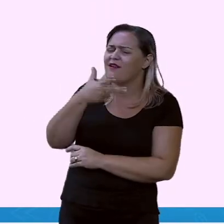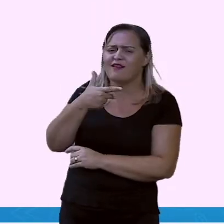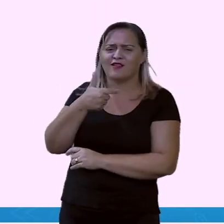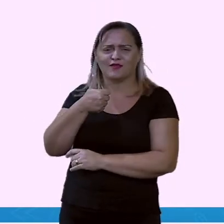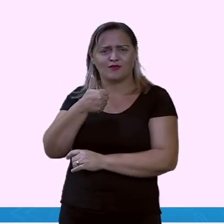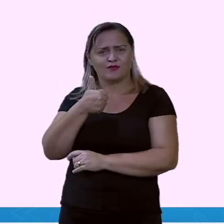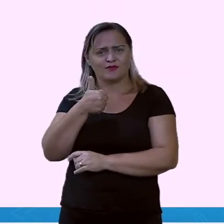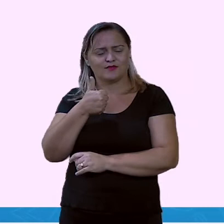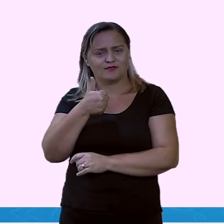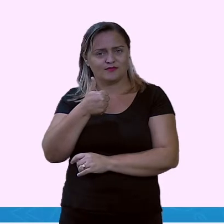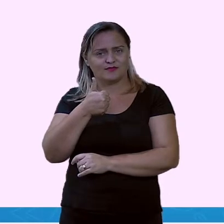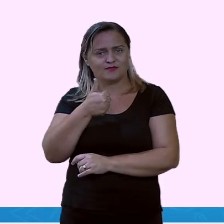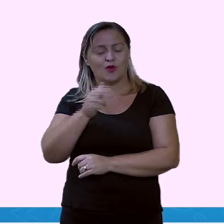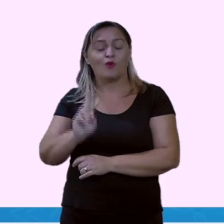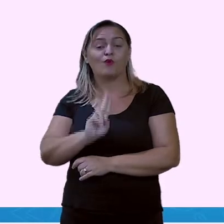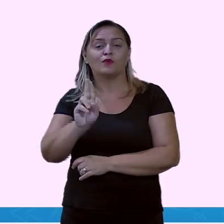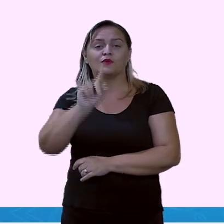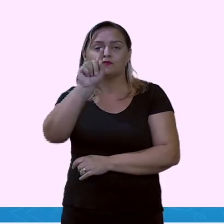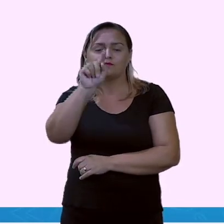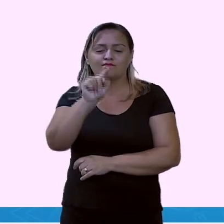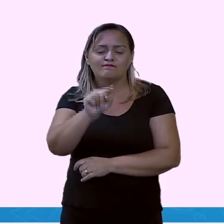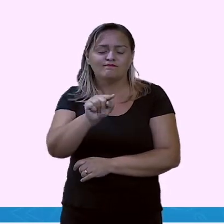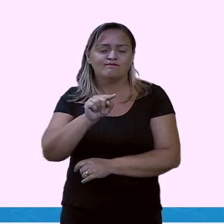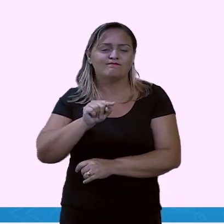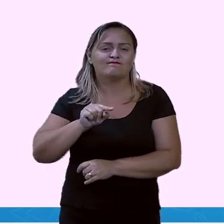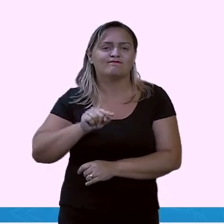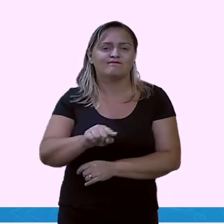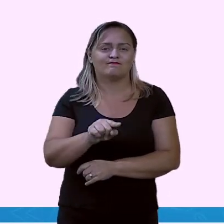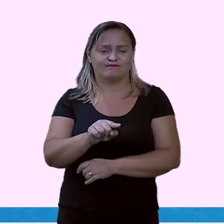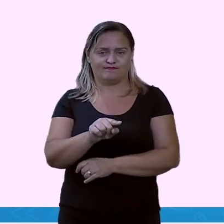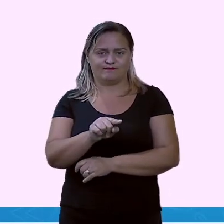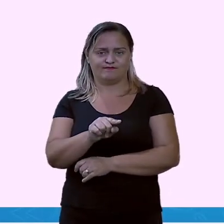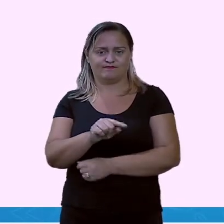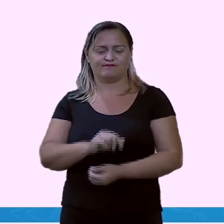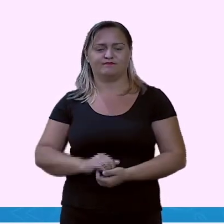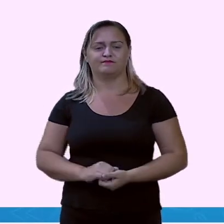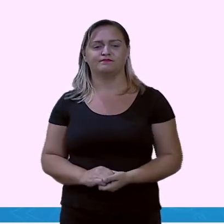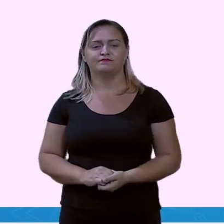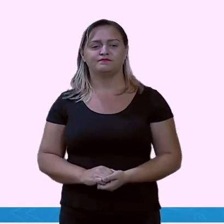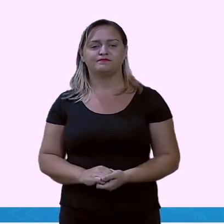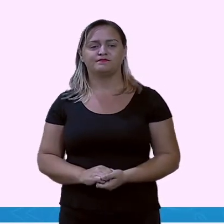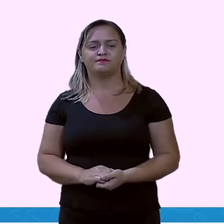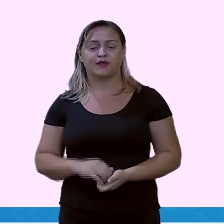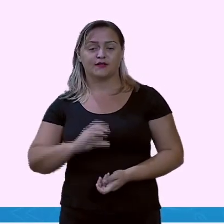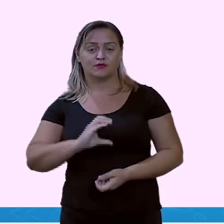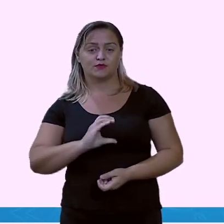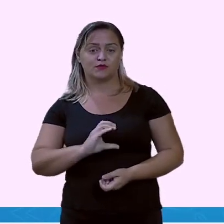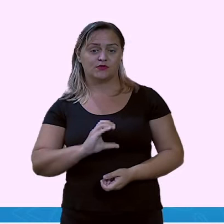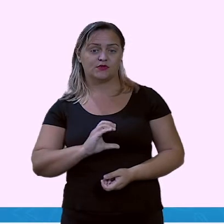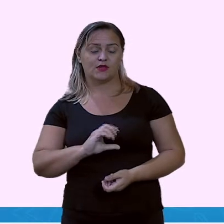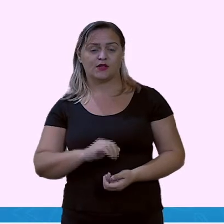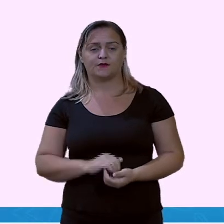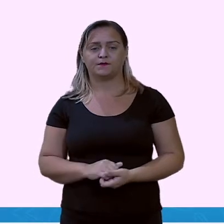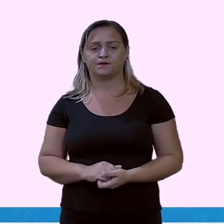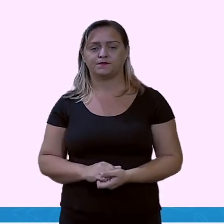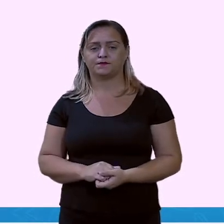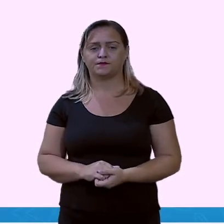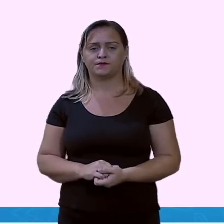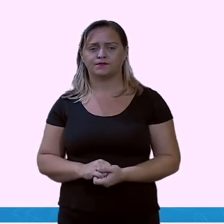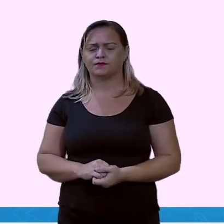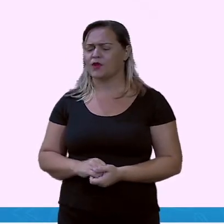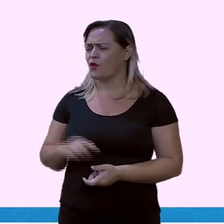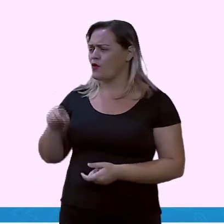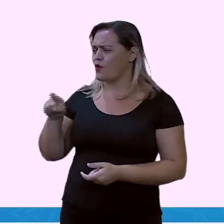tenho um ponto de exclamação. Letra C. Como você